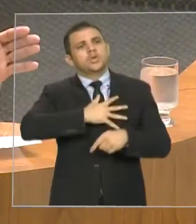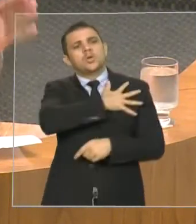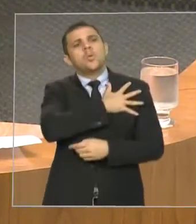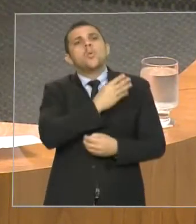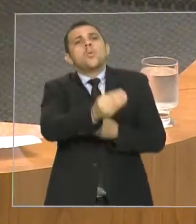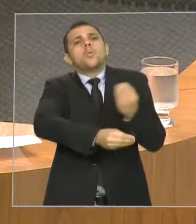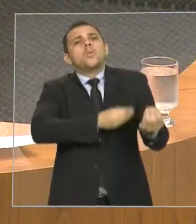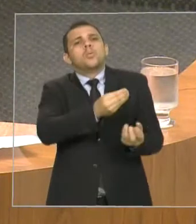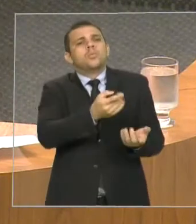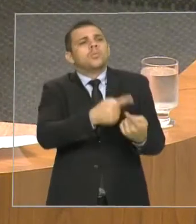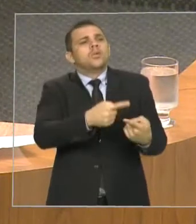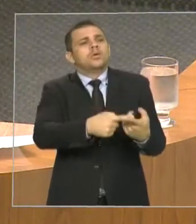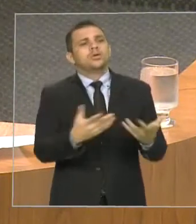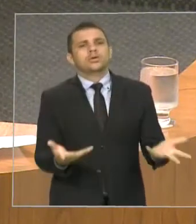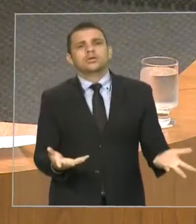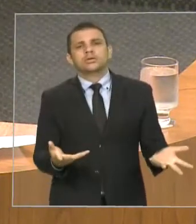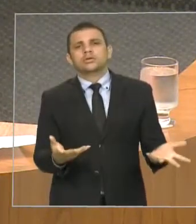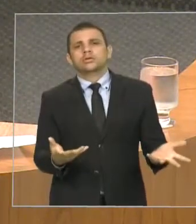tenente a coronel.